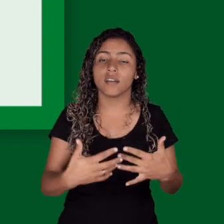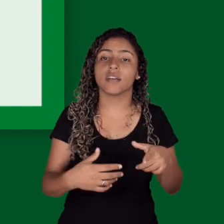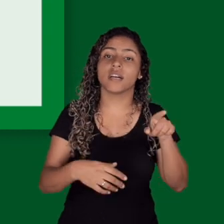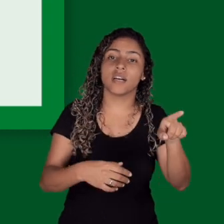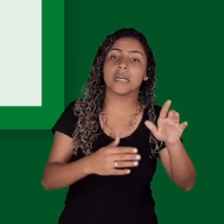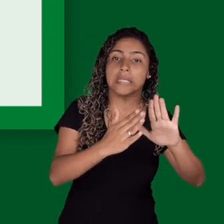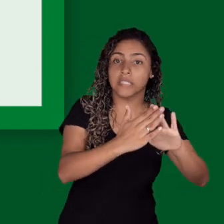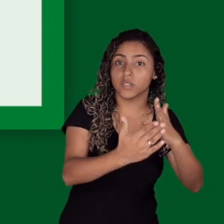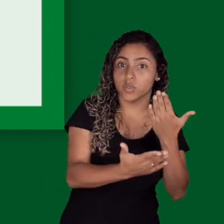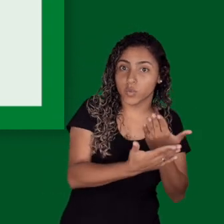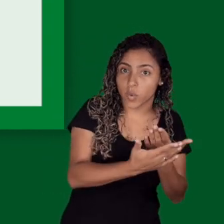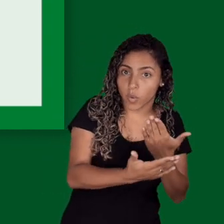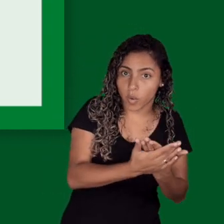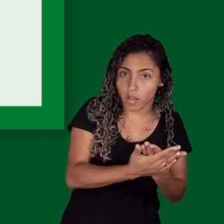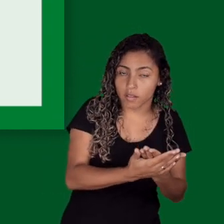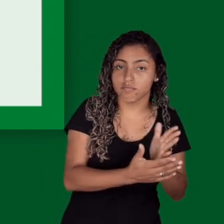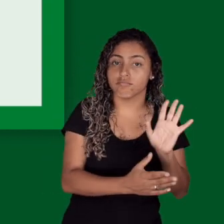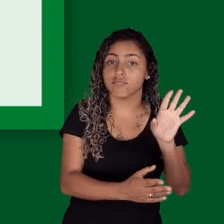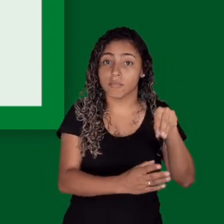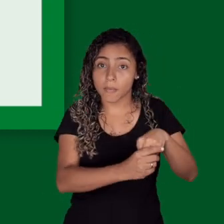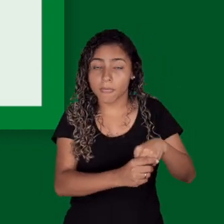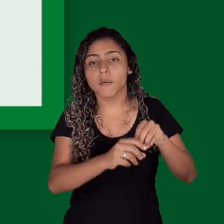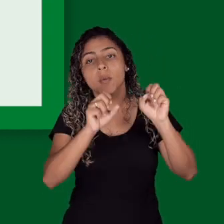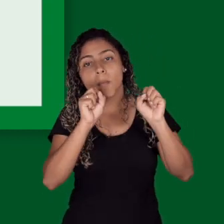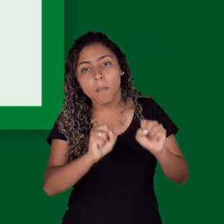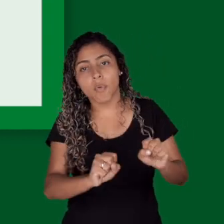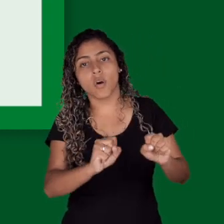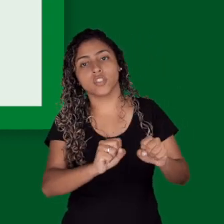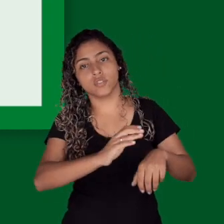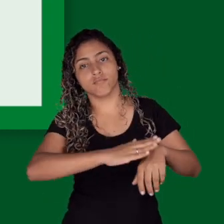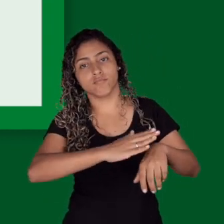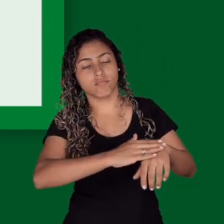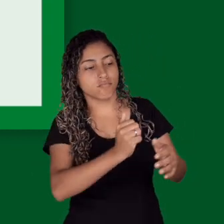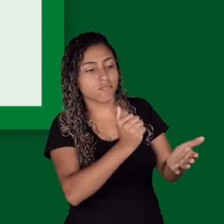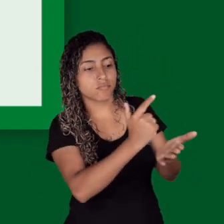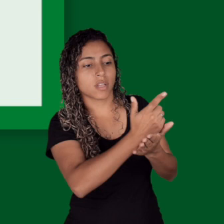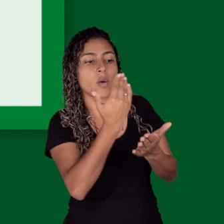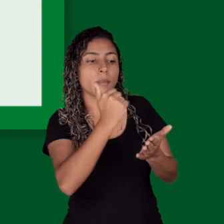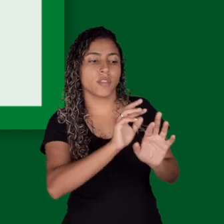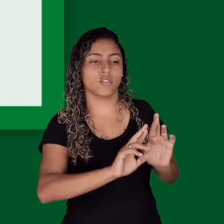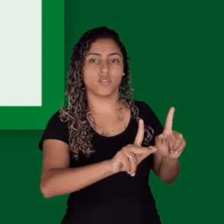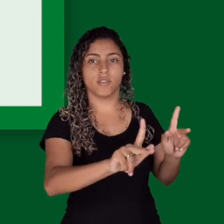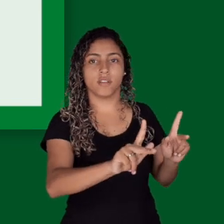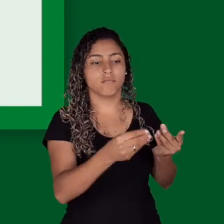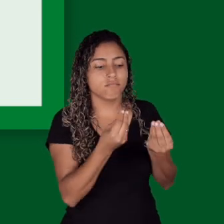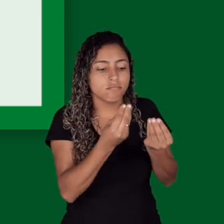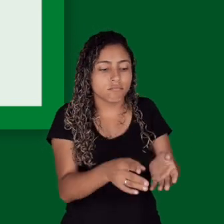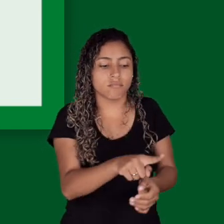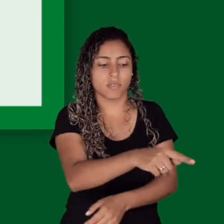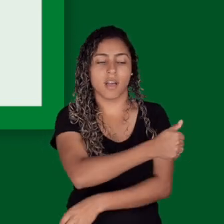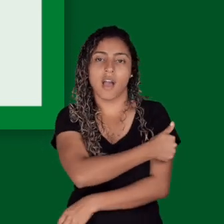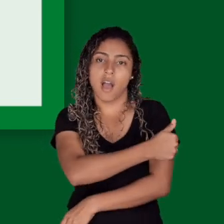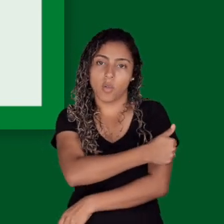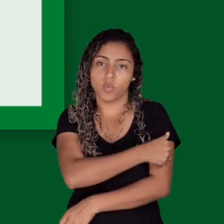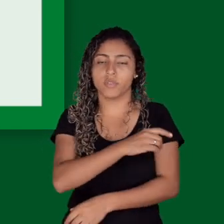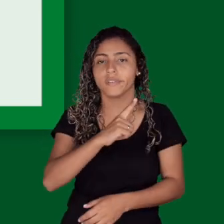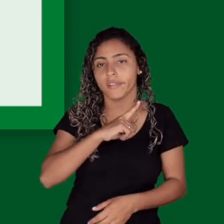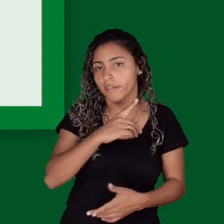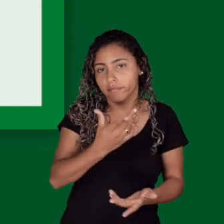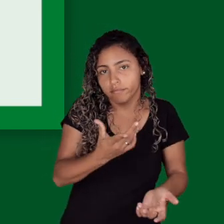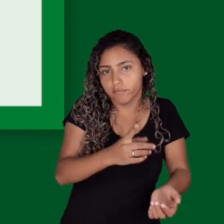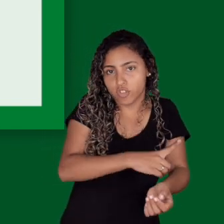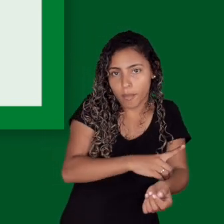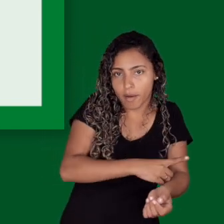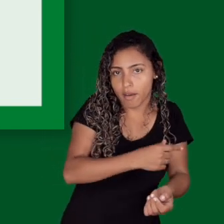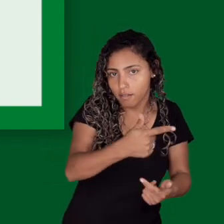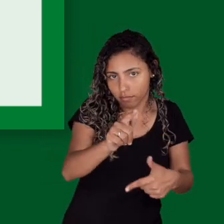a escola, ela pode adquirir esses alimentos especiais para poder ofertar ao seu aluno que tenha, por exemplo, diabetes.